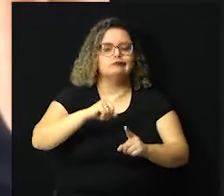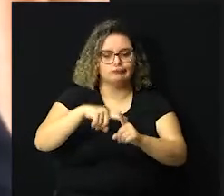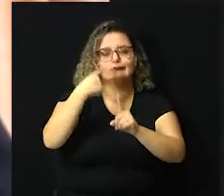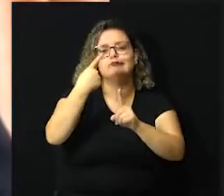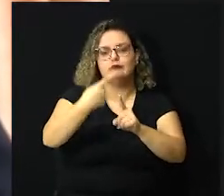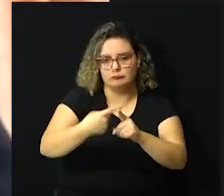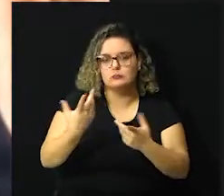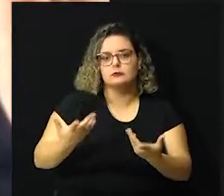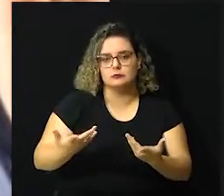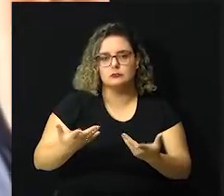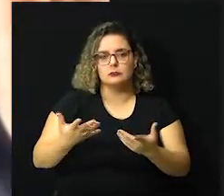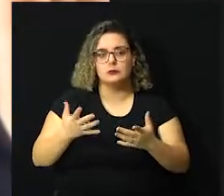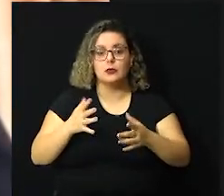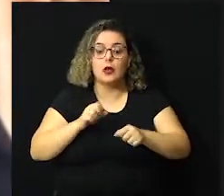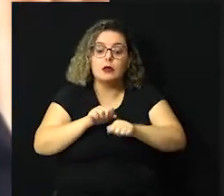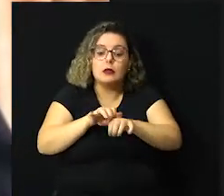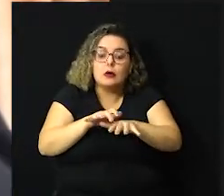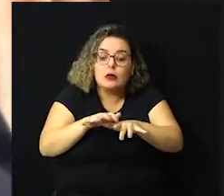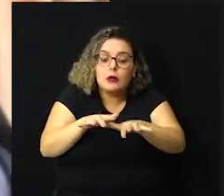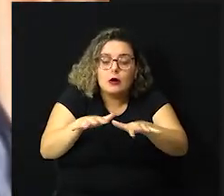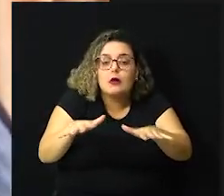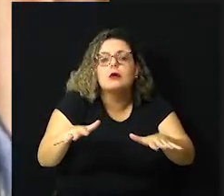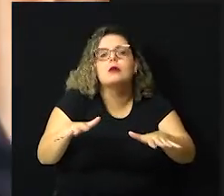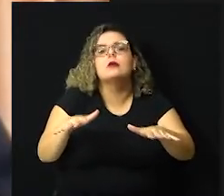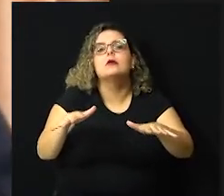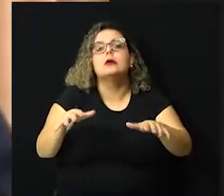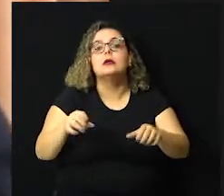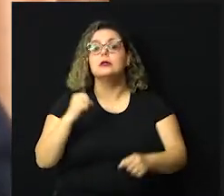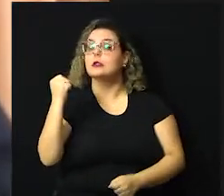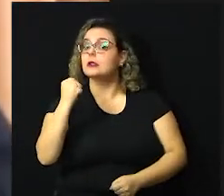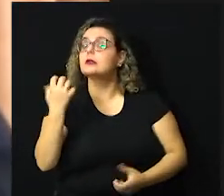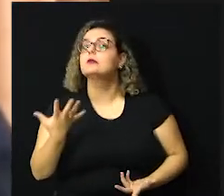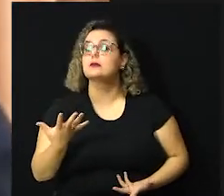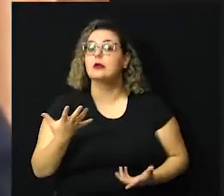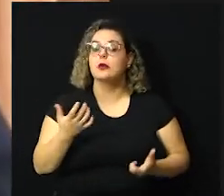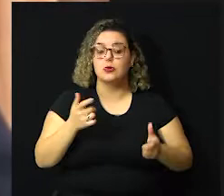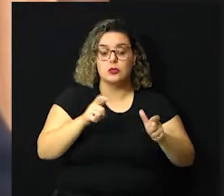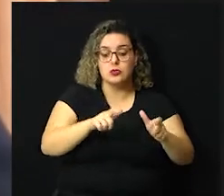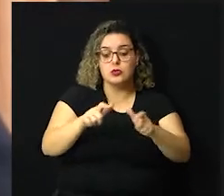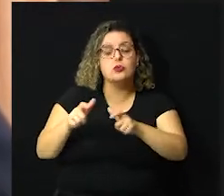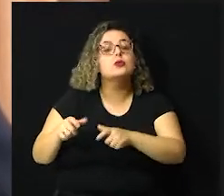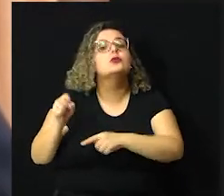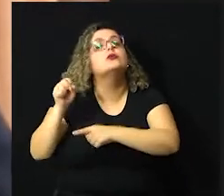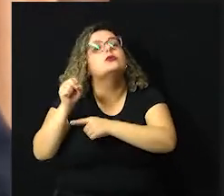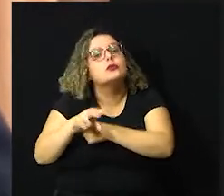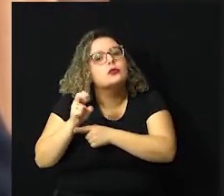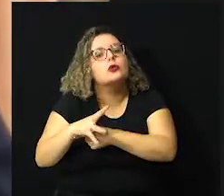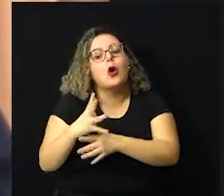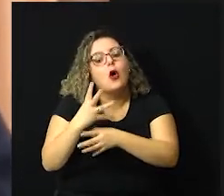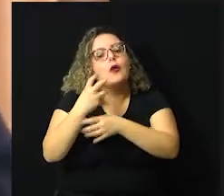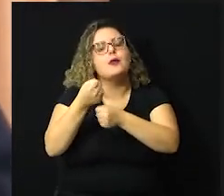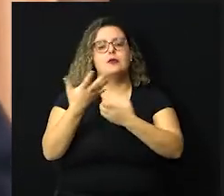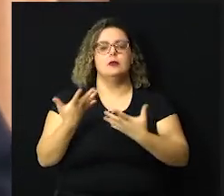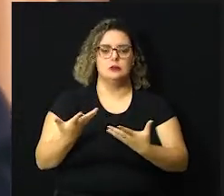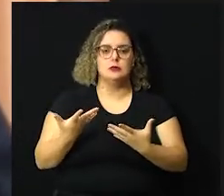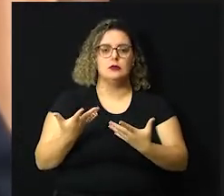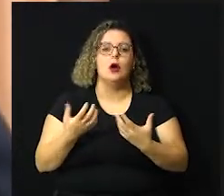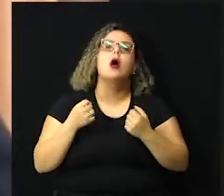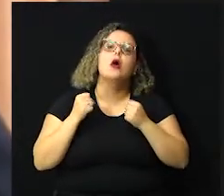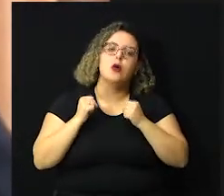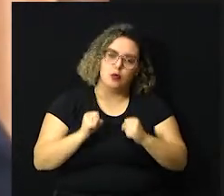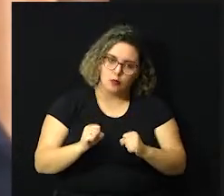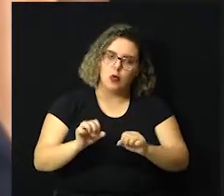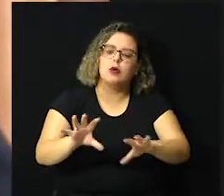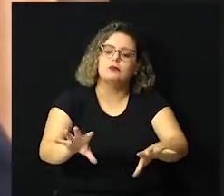da incidência, da epidemiologia, da sazonalidade de determinados vírus que realmente possam estar